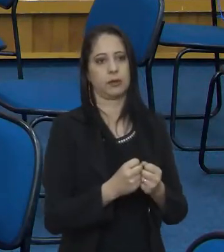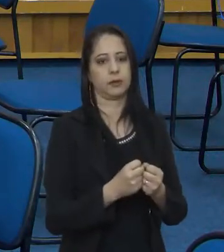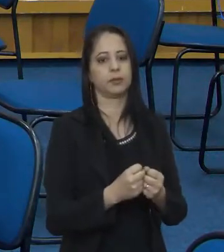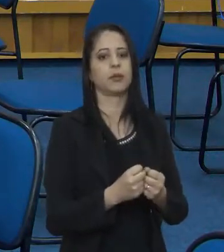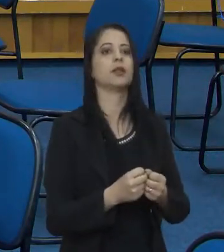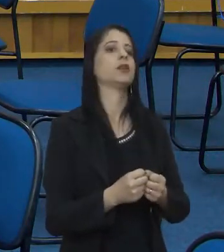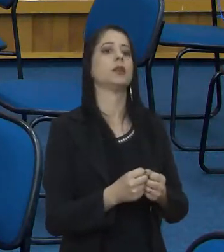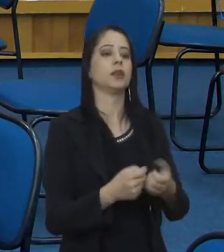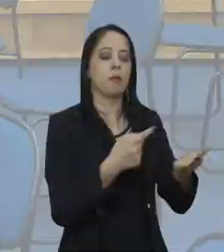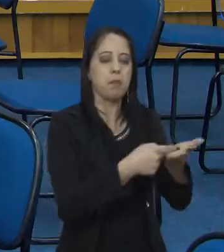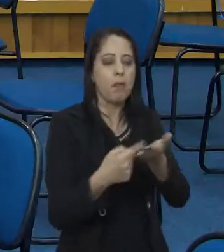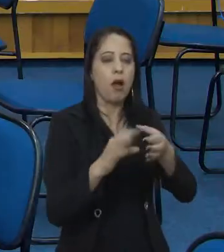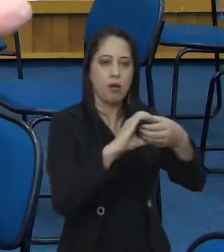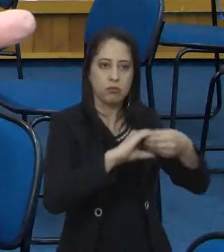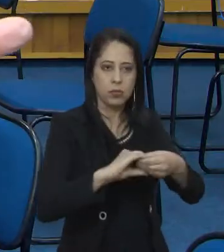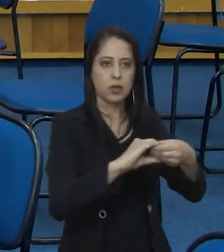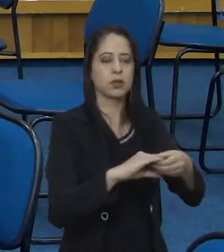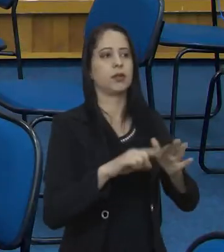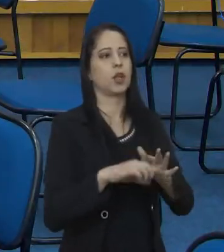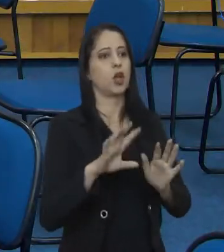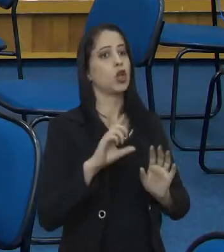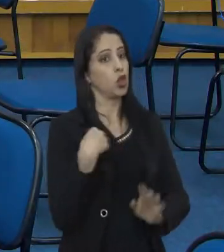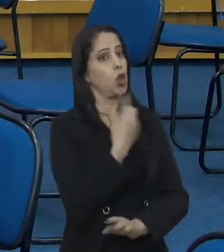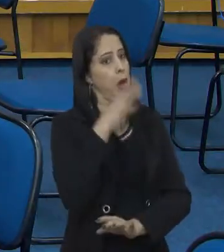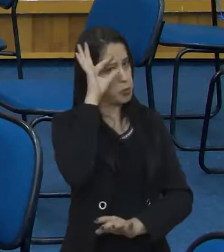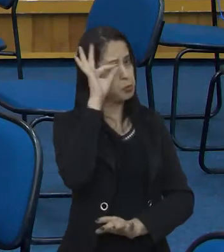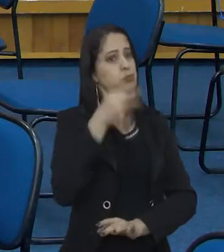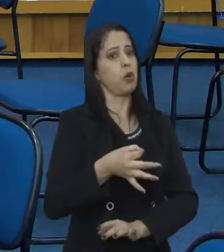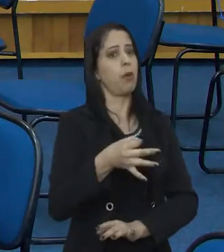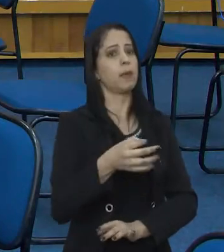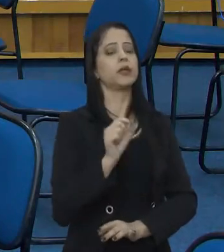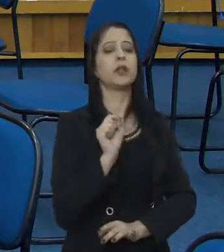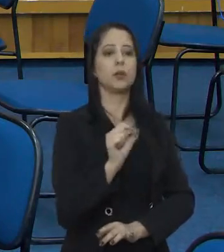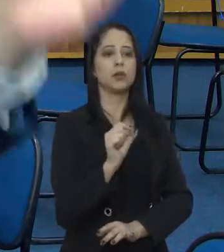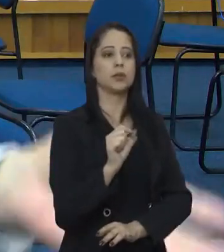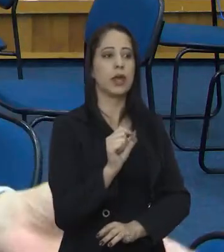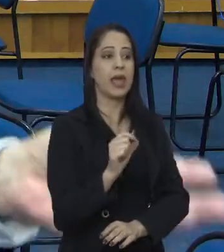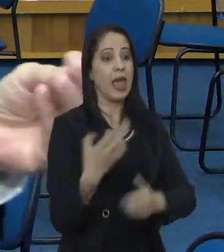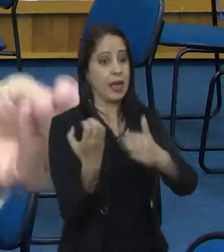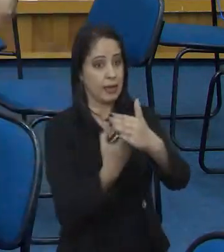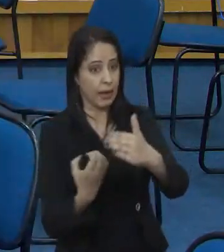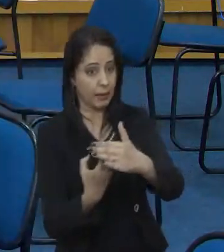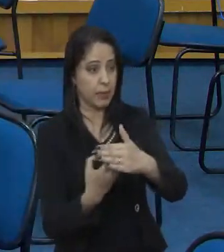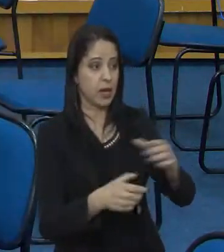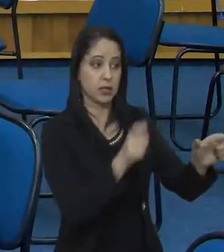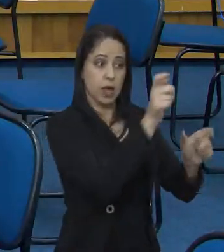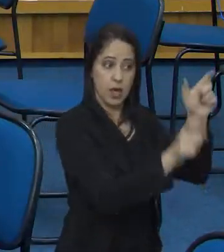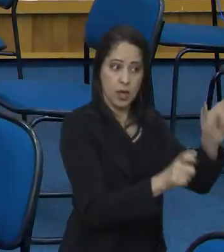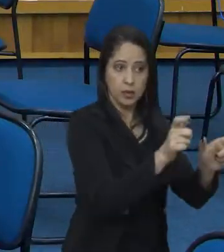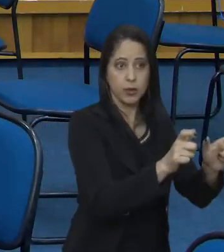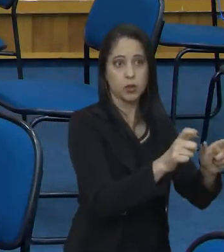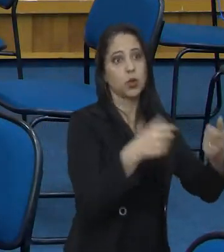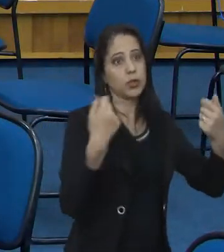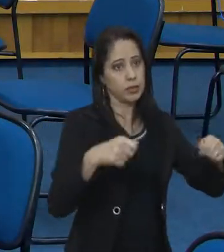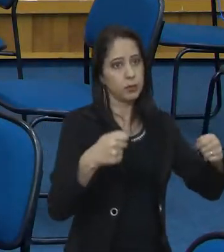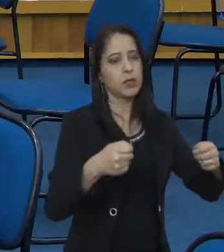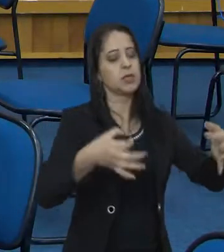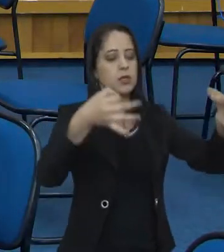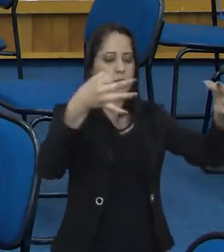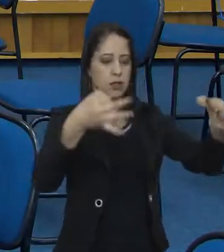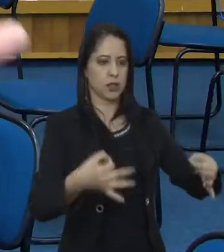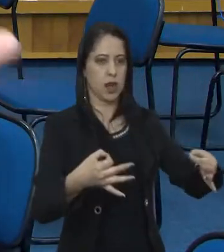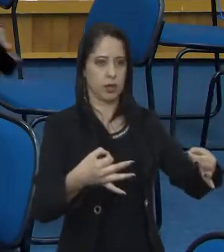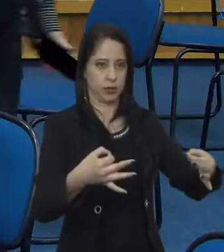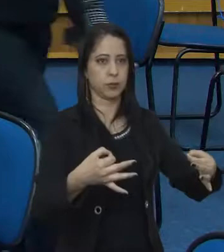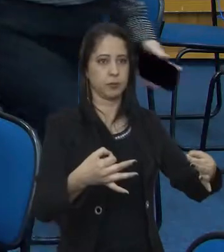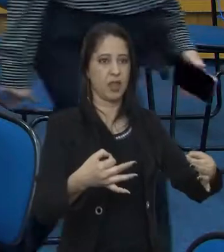acordo uma possível composição nós entendemos que tem que se sair bem a empresa e o trabalhador que